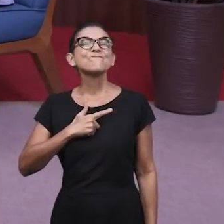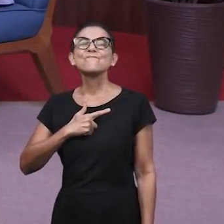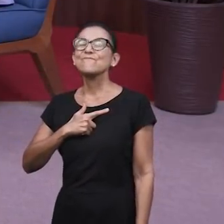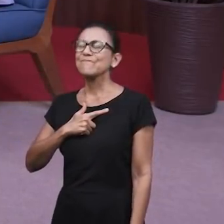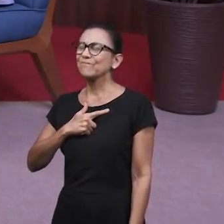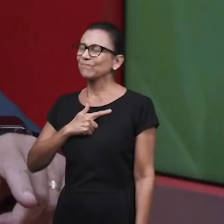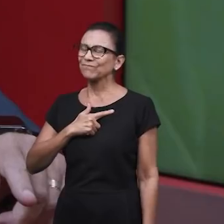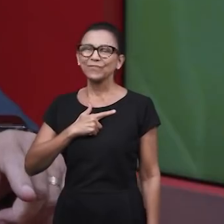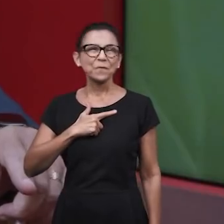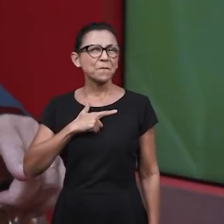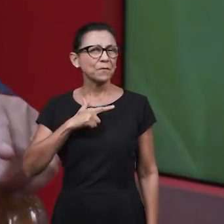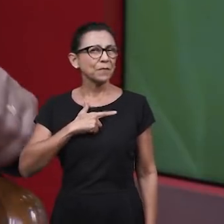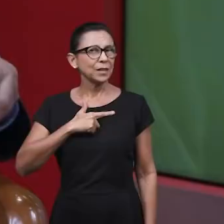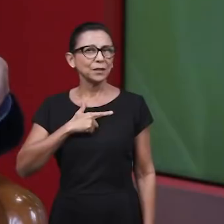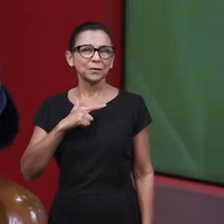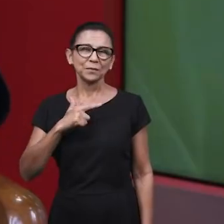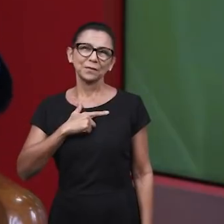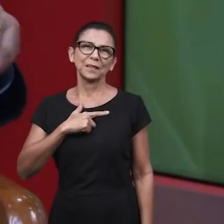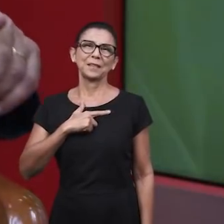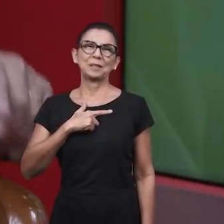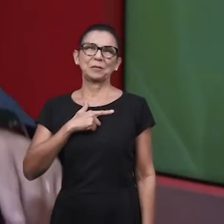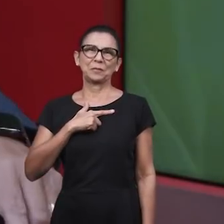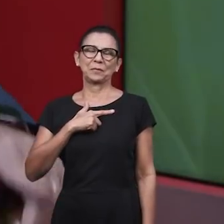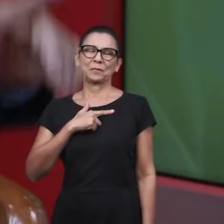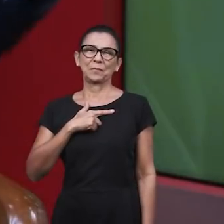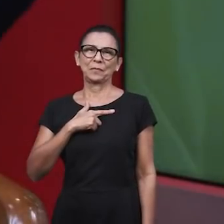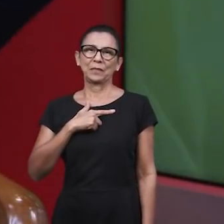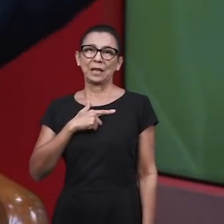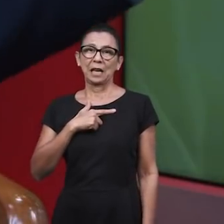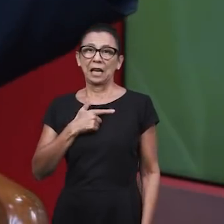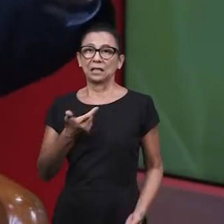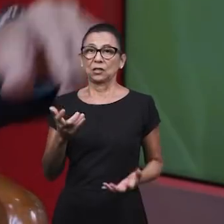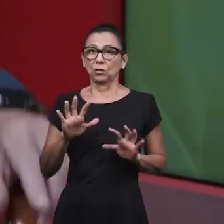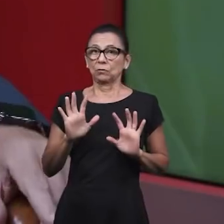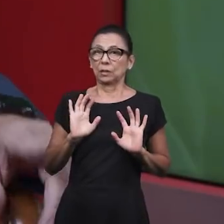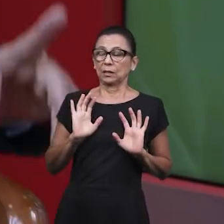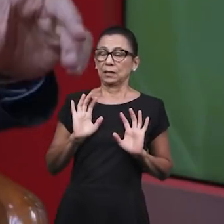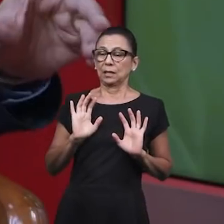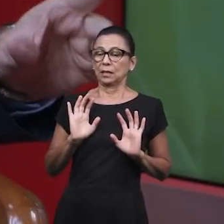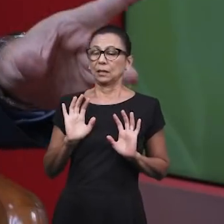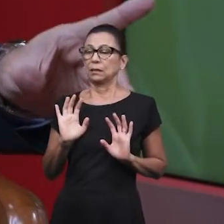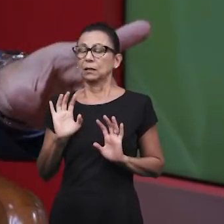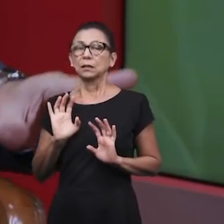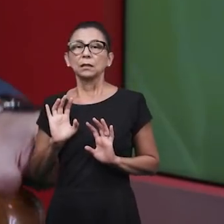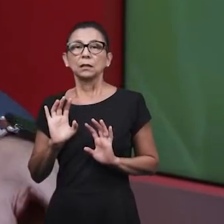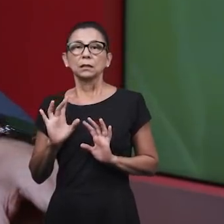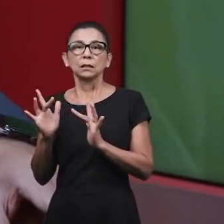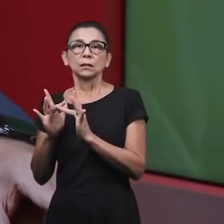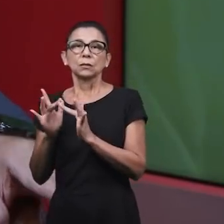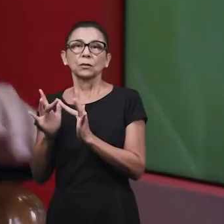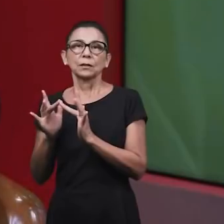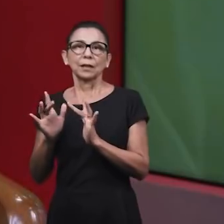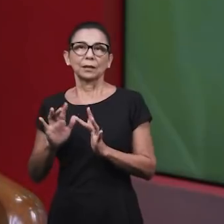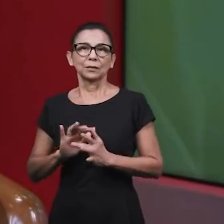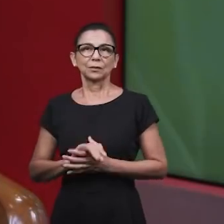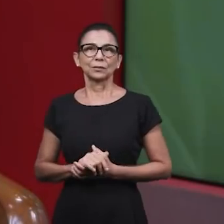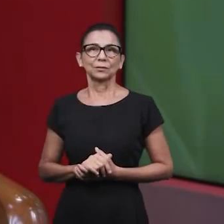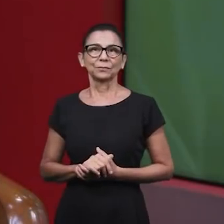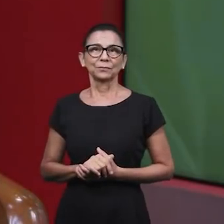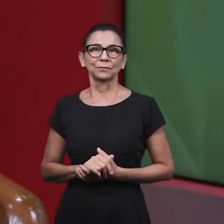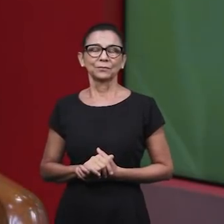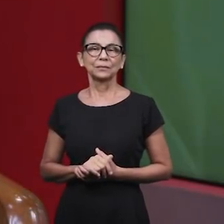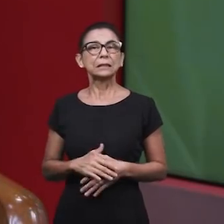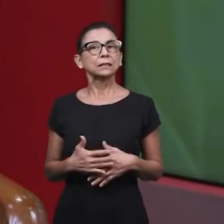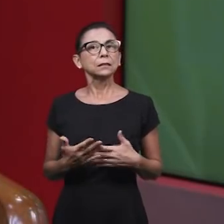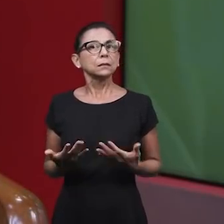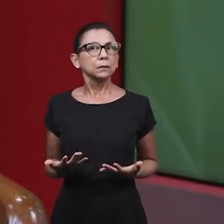beleza víamos para que o desejássemos. Era desprezado, indigno. Então, o caráter